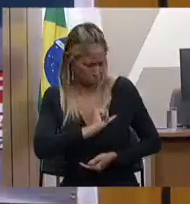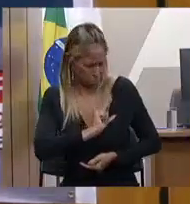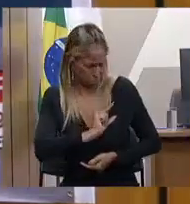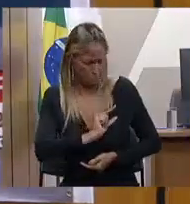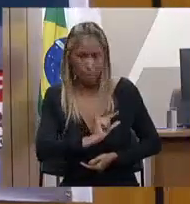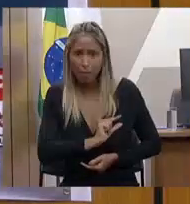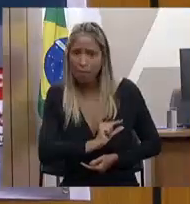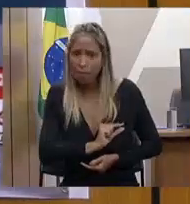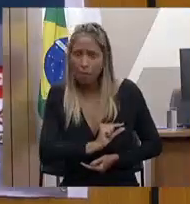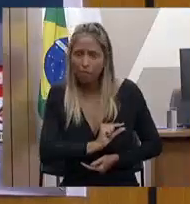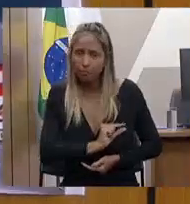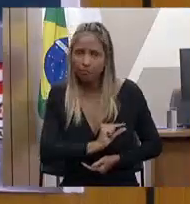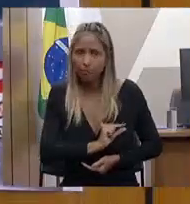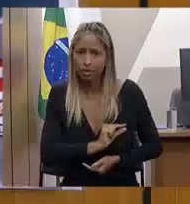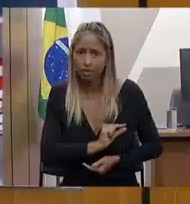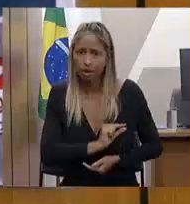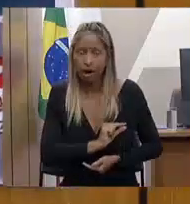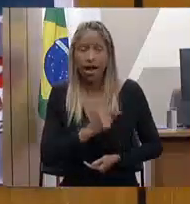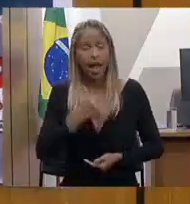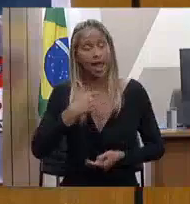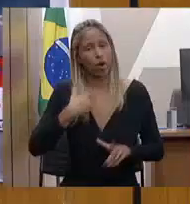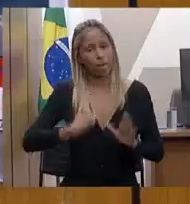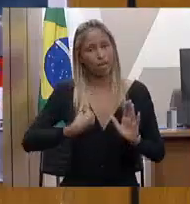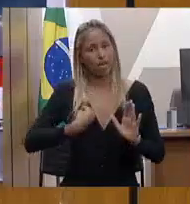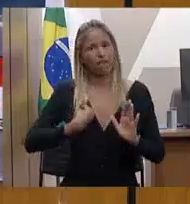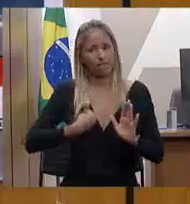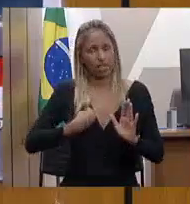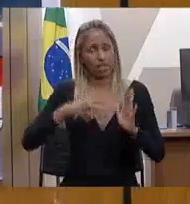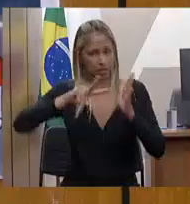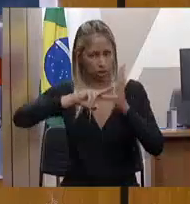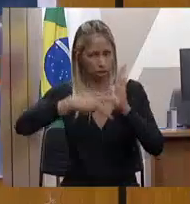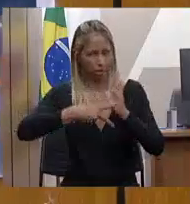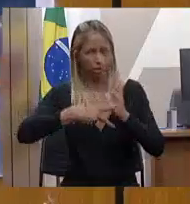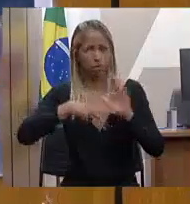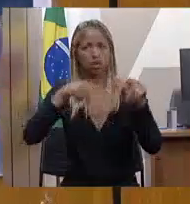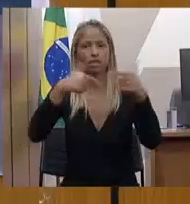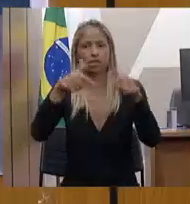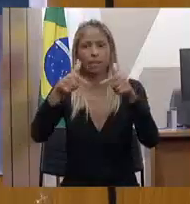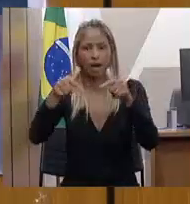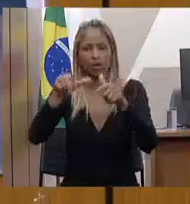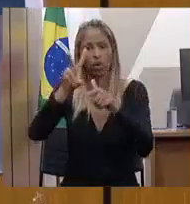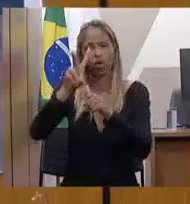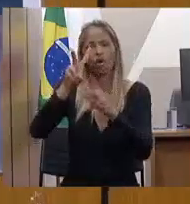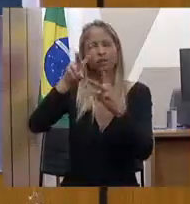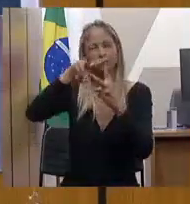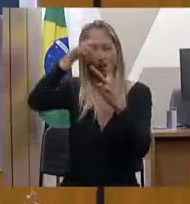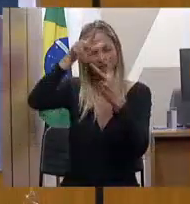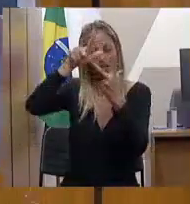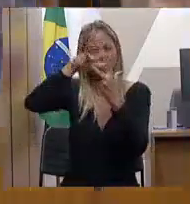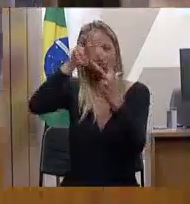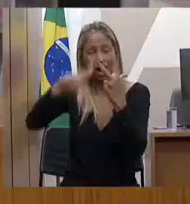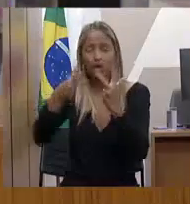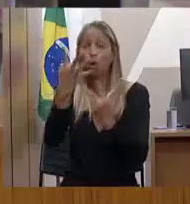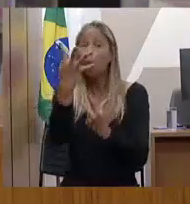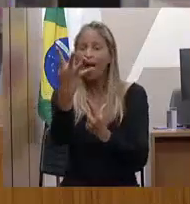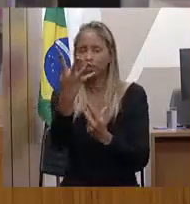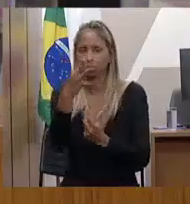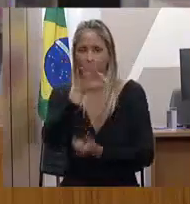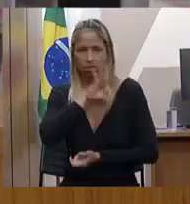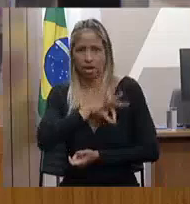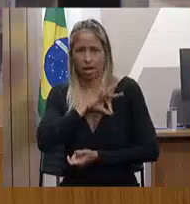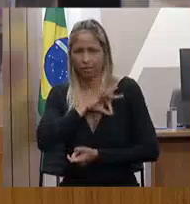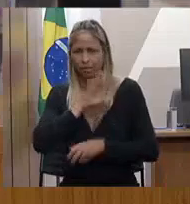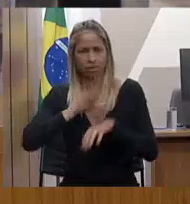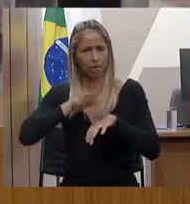tudo isso né Eu sou de um período com dirigente sindical que um trabalhador da Vale ganhava quatro salários mínimos ou mais